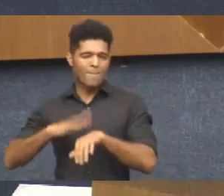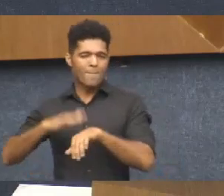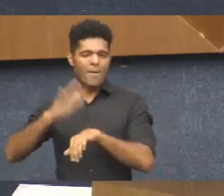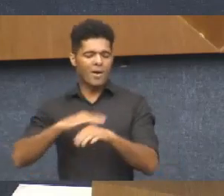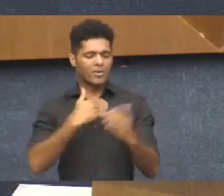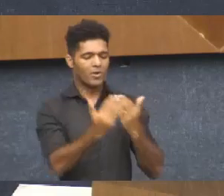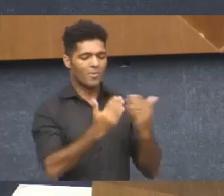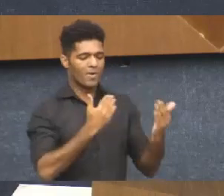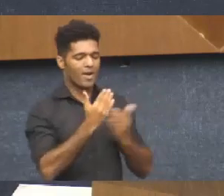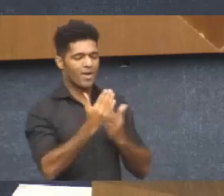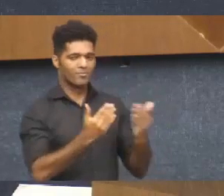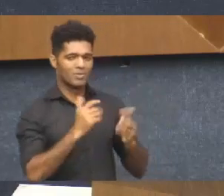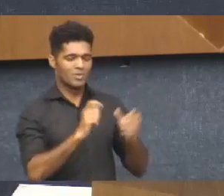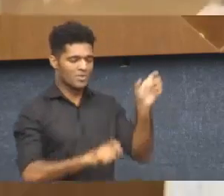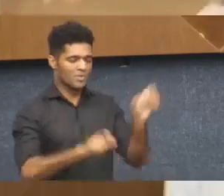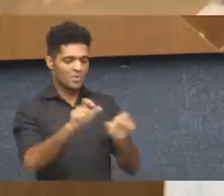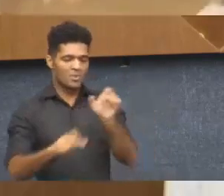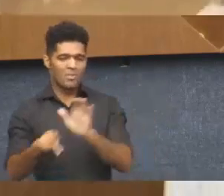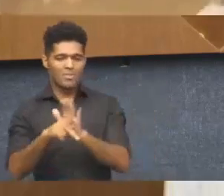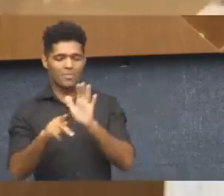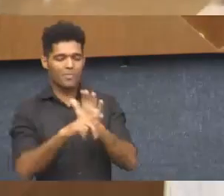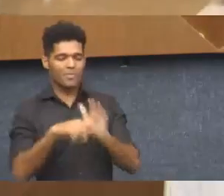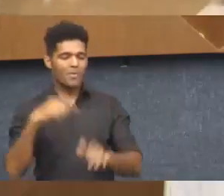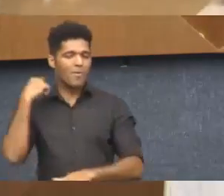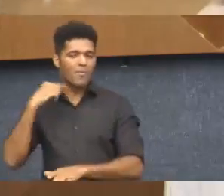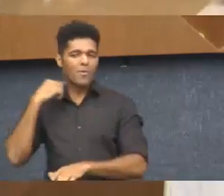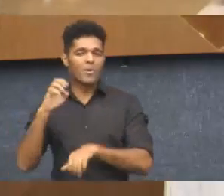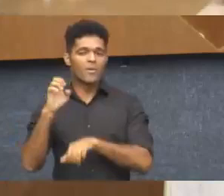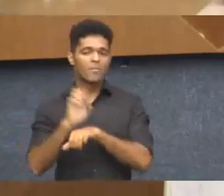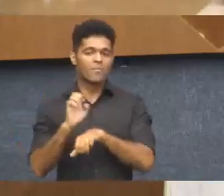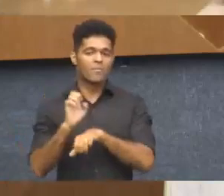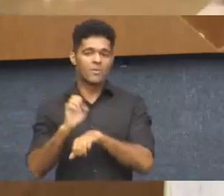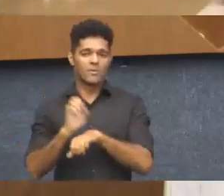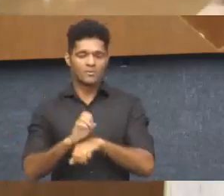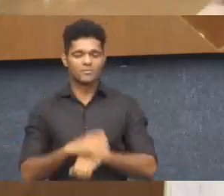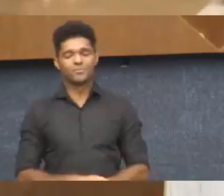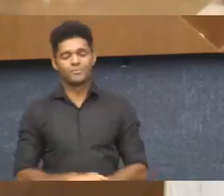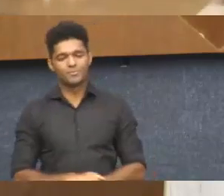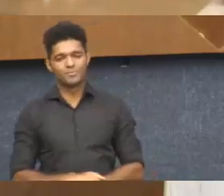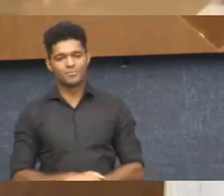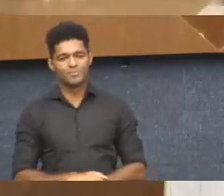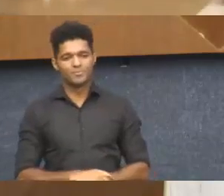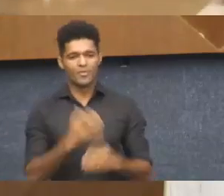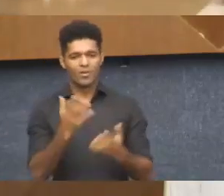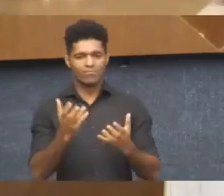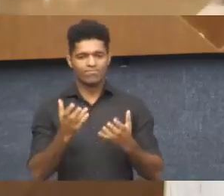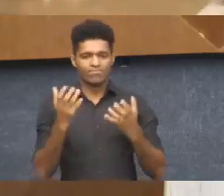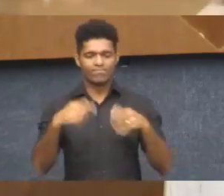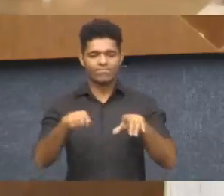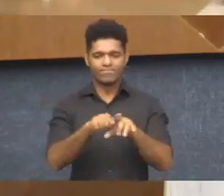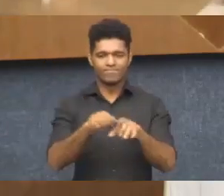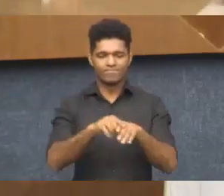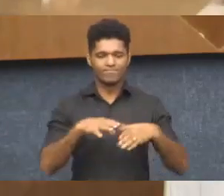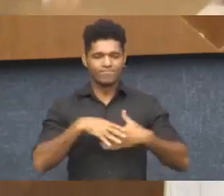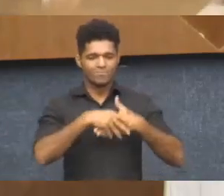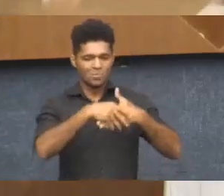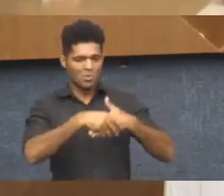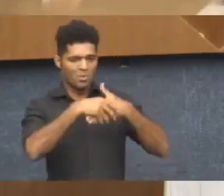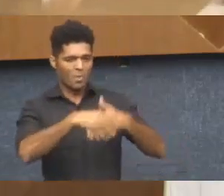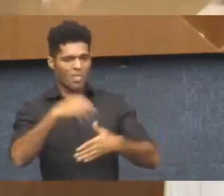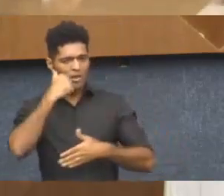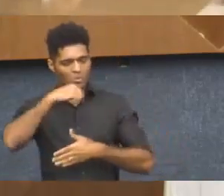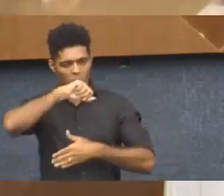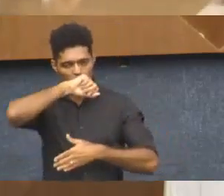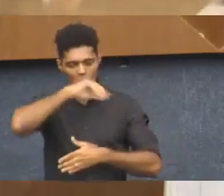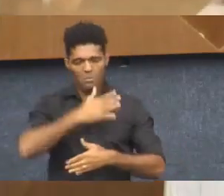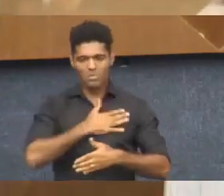aí, e a gente leva bastante isso em consideração. Eu quero cumprimentar aqui a minha esposa, Marília